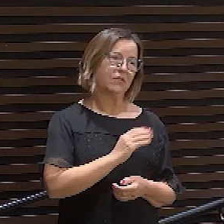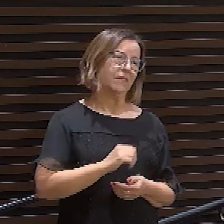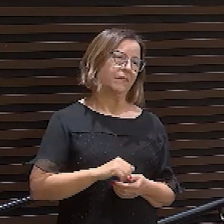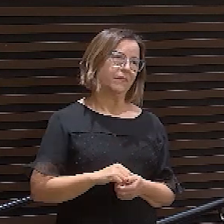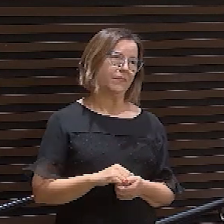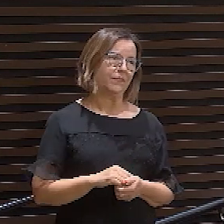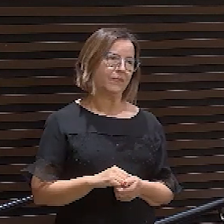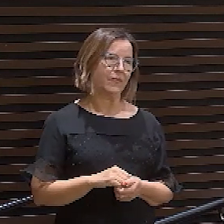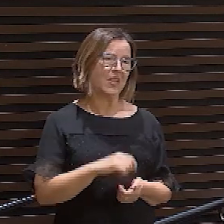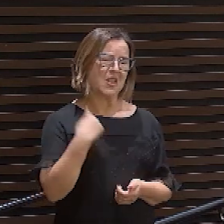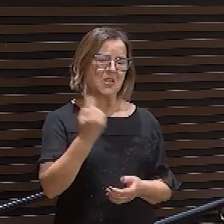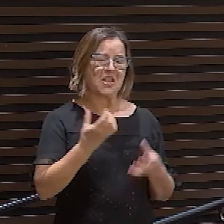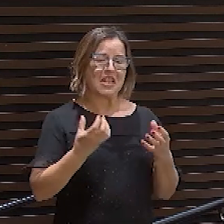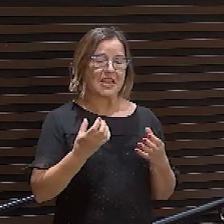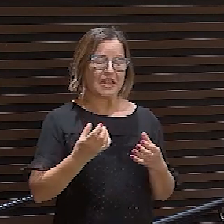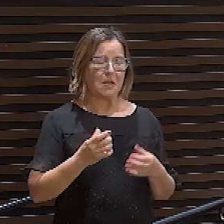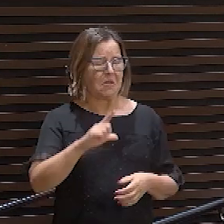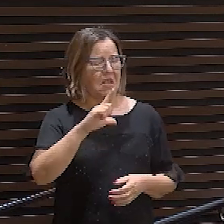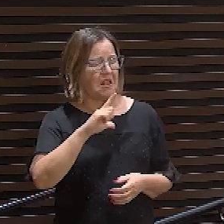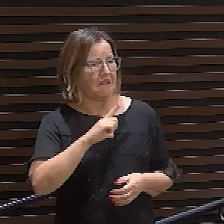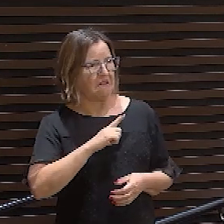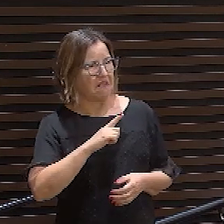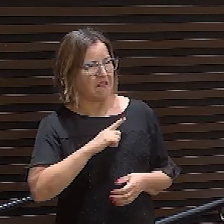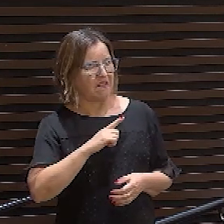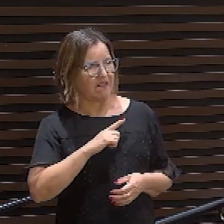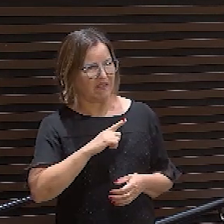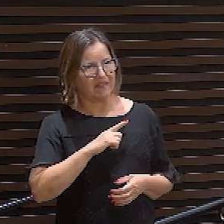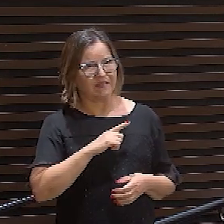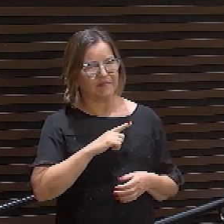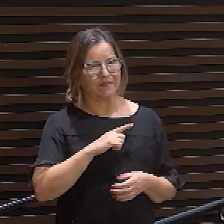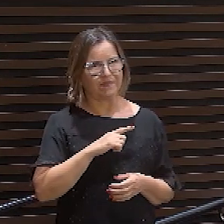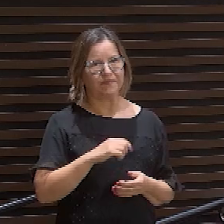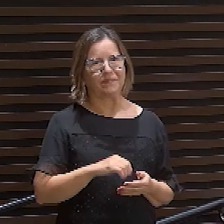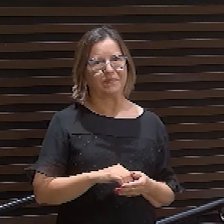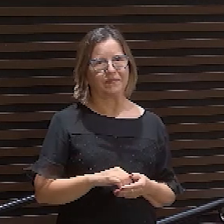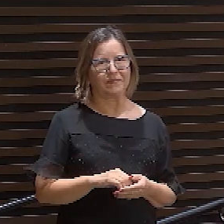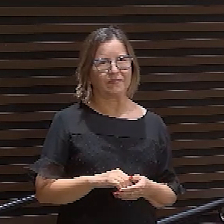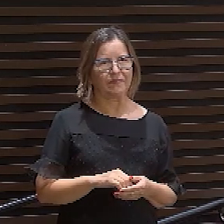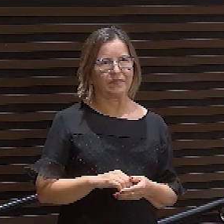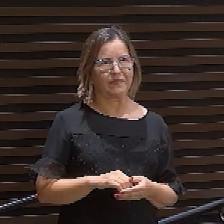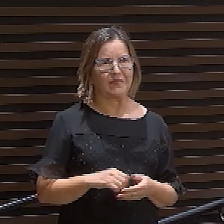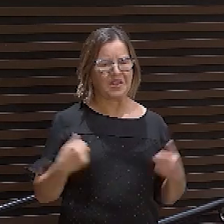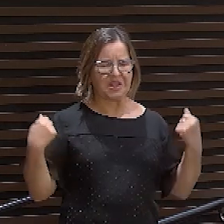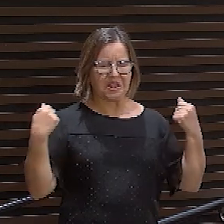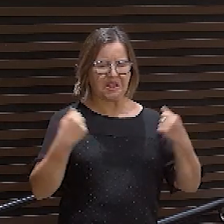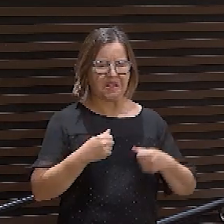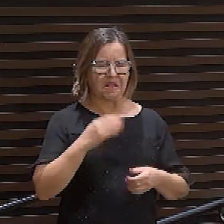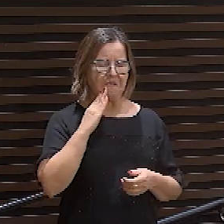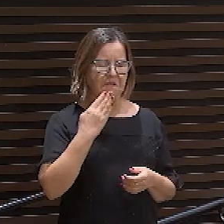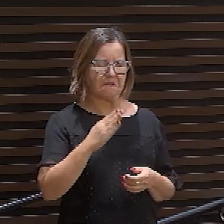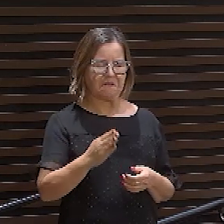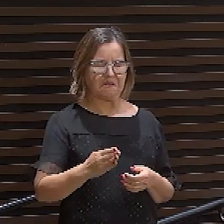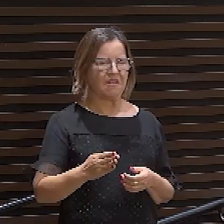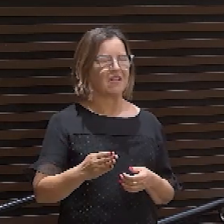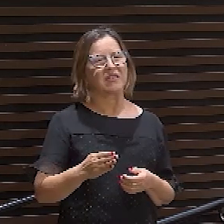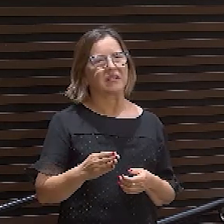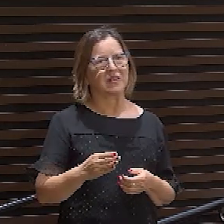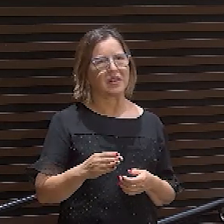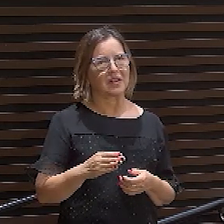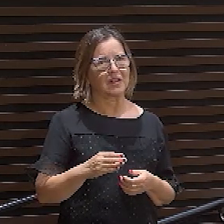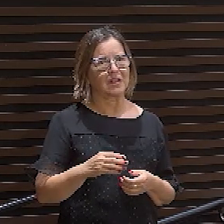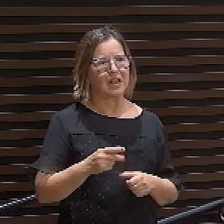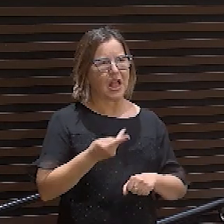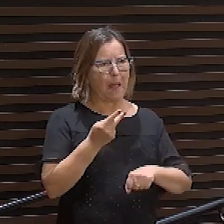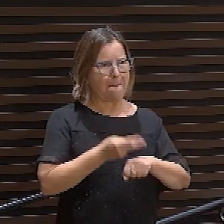nós queremos ter as capas da Babilônia, a prata e o ouro para nos colocar em posição